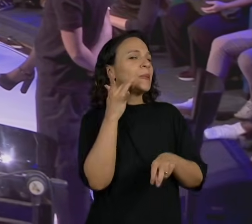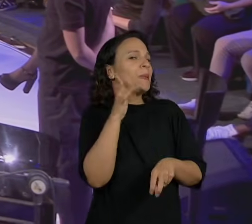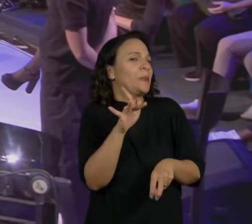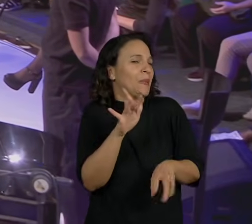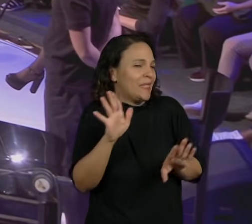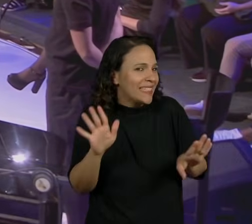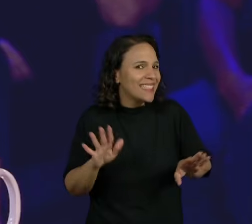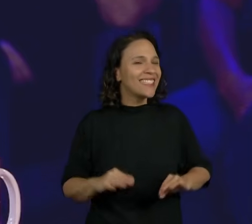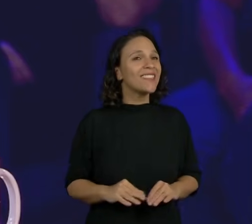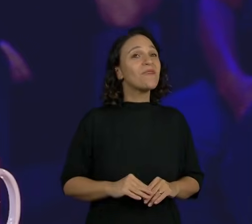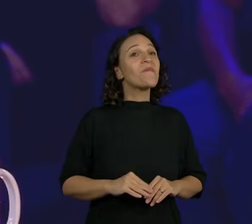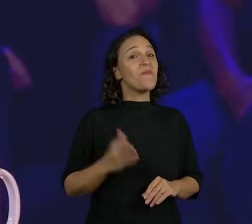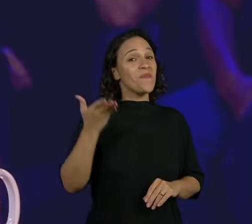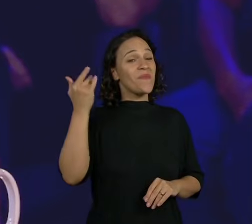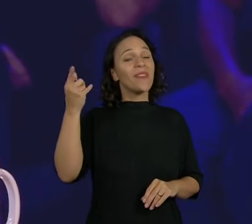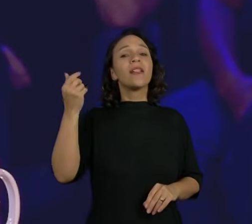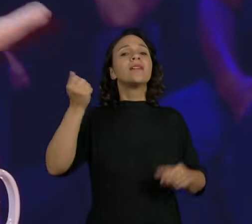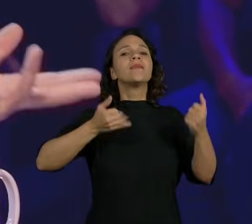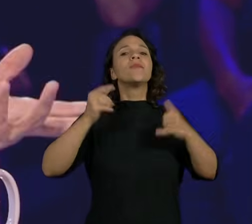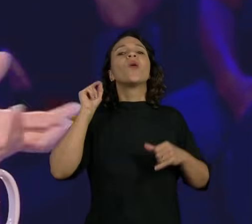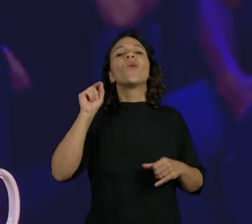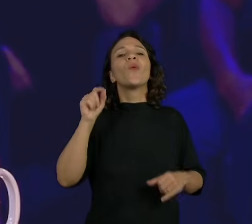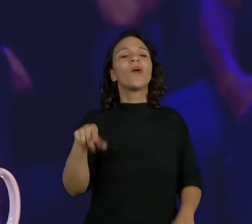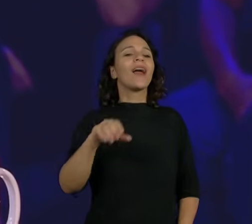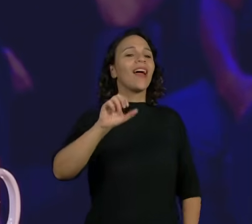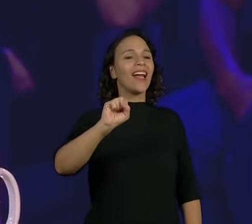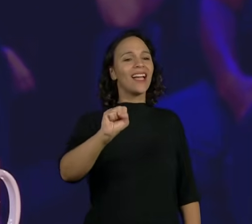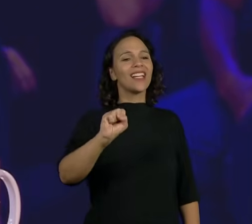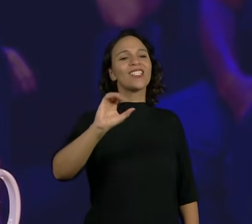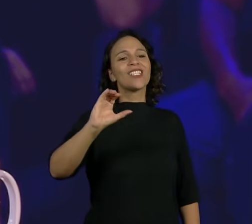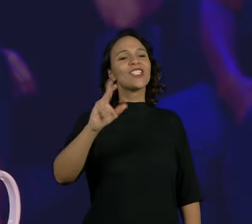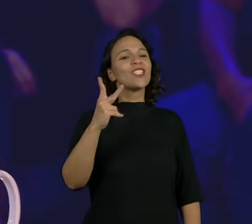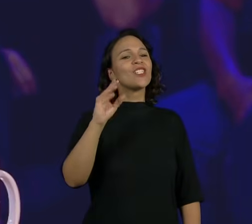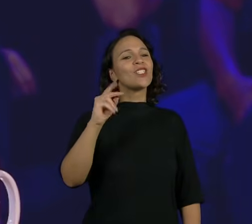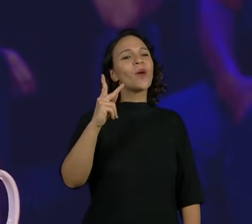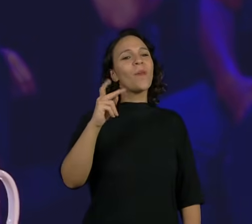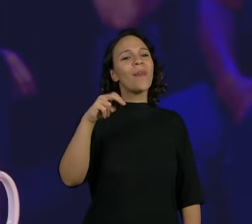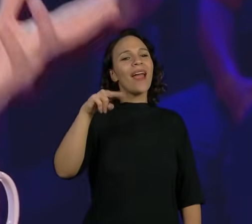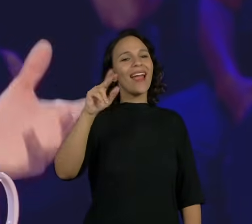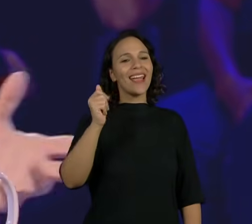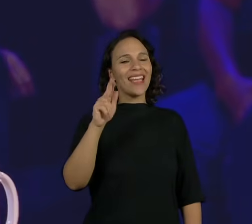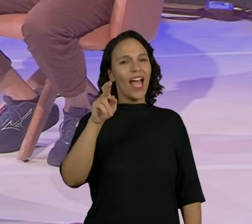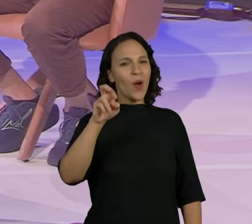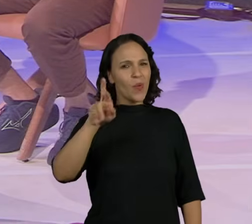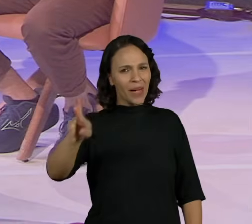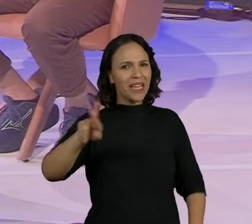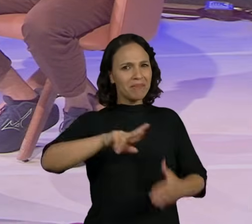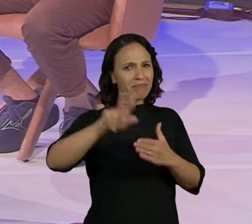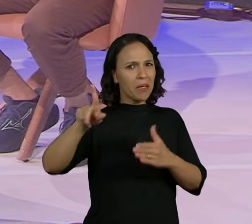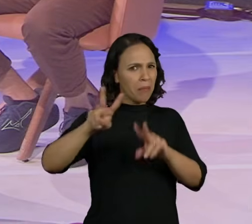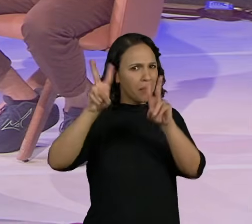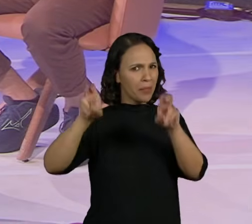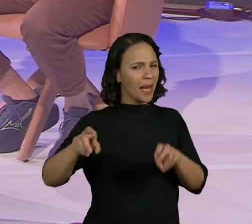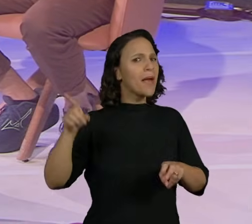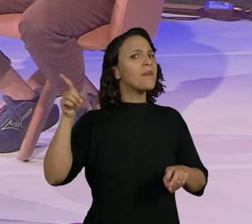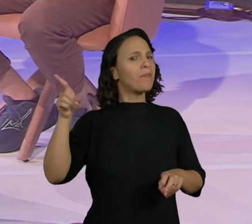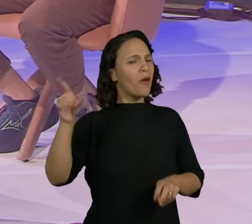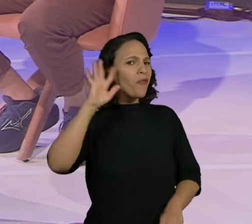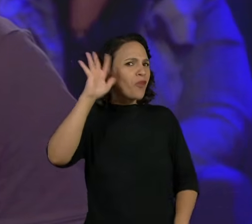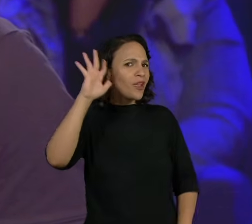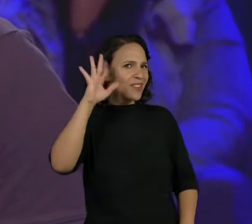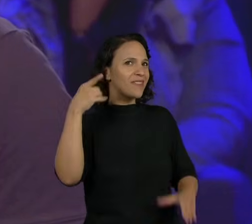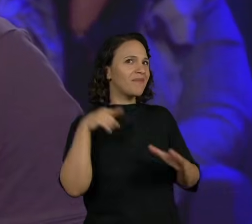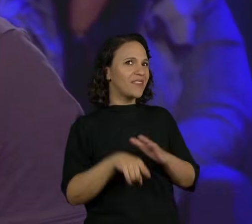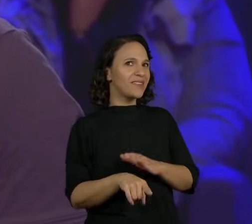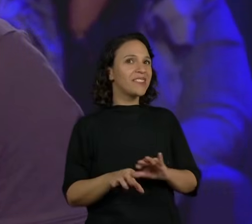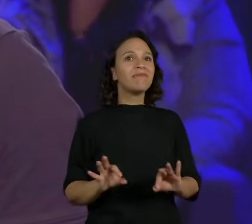né? Então, esses dias ele estava falando pra gente sobre Schopenhauer. Outro dia ele estava falando sobre Wittgenstein, né? Sei bem